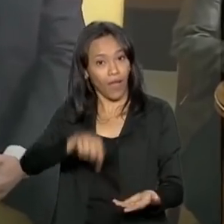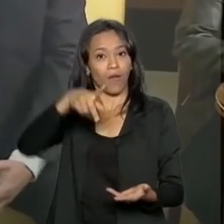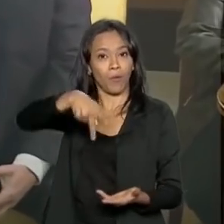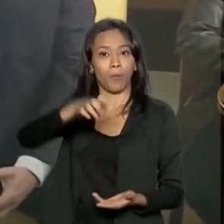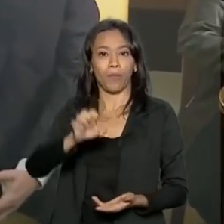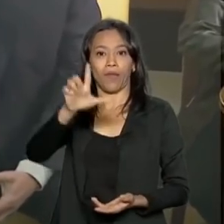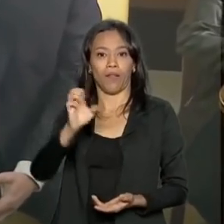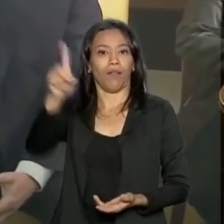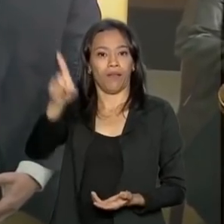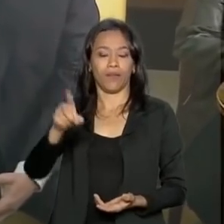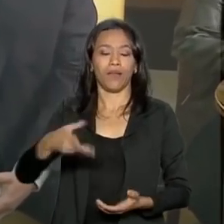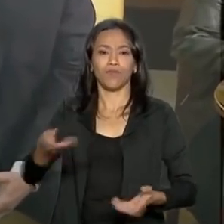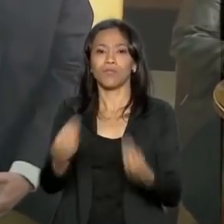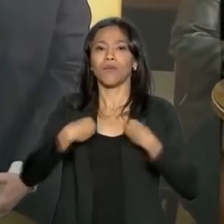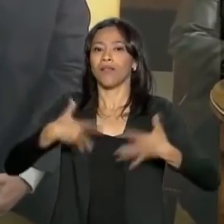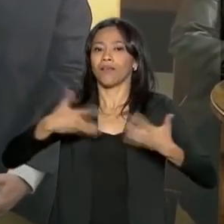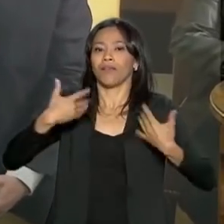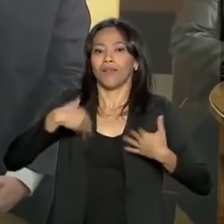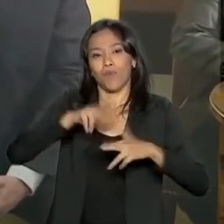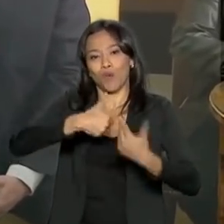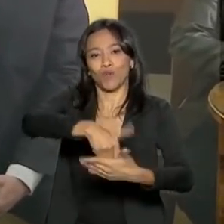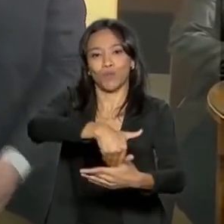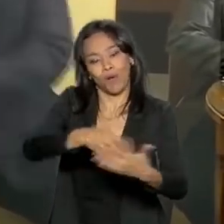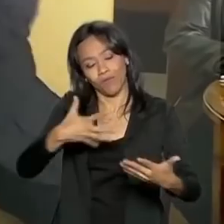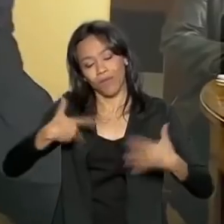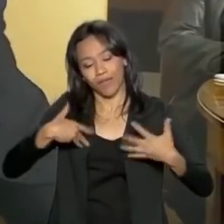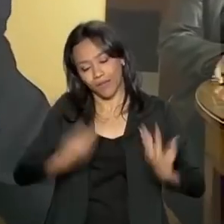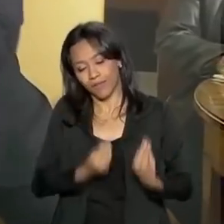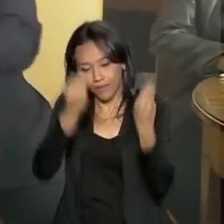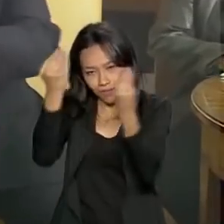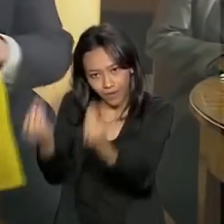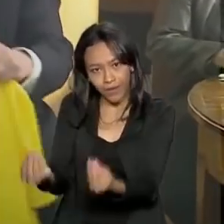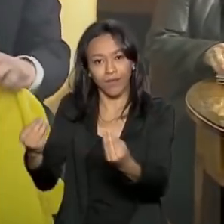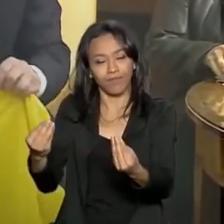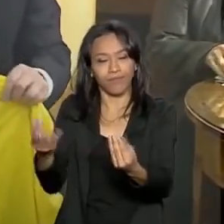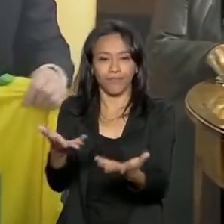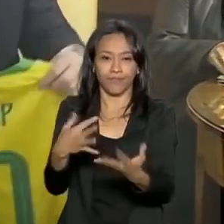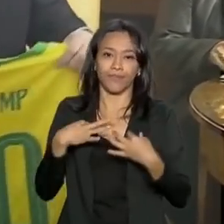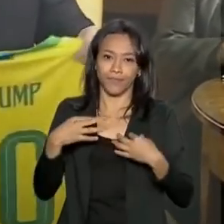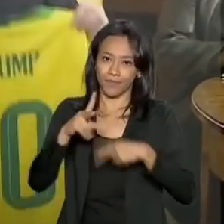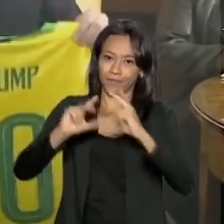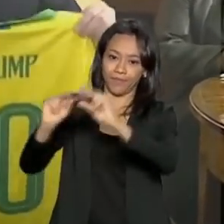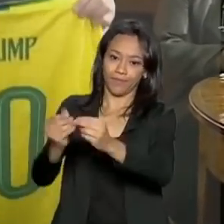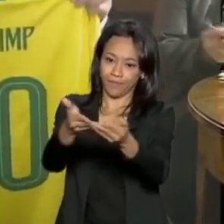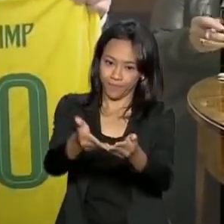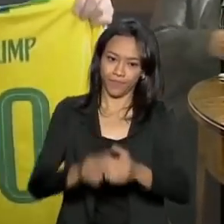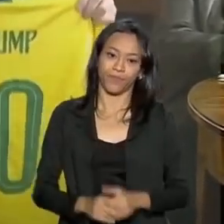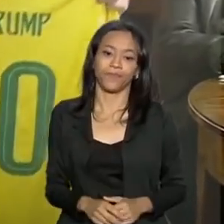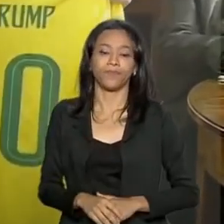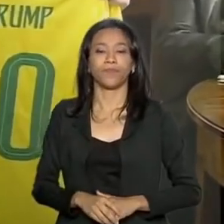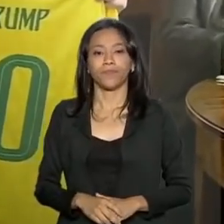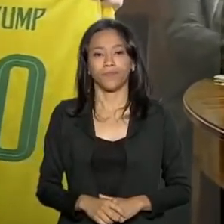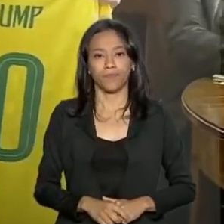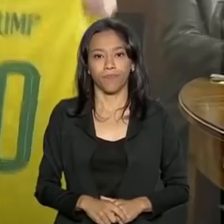futebol. E é um prazer aqui entregar essa camisa aqui para o Mauro Hernandes. Okay, I can use the opportunity to hand you a gift, a